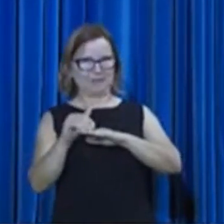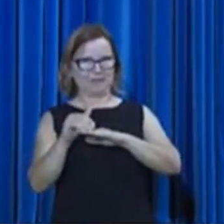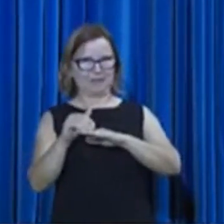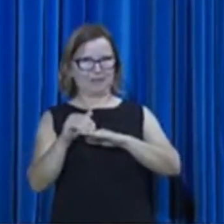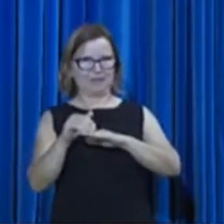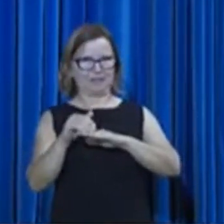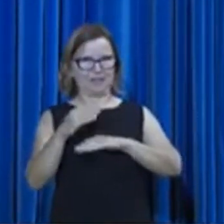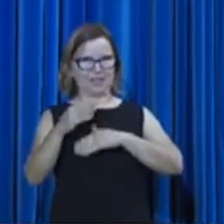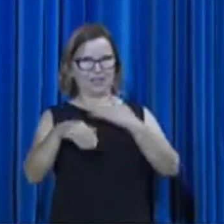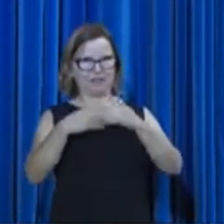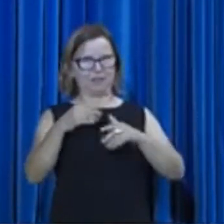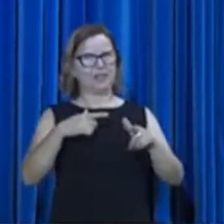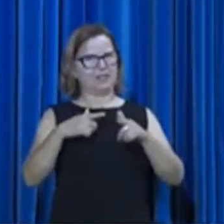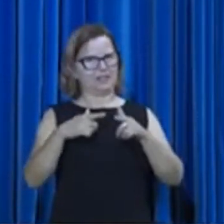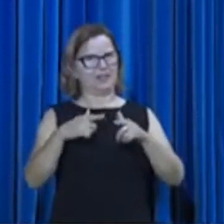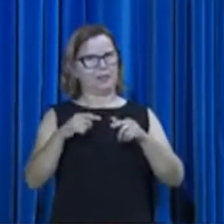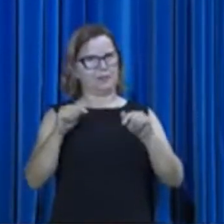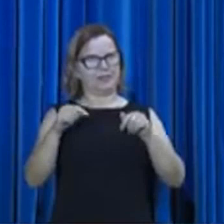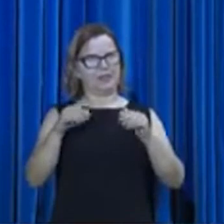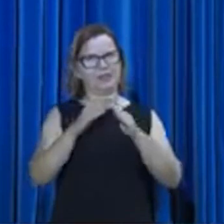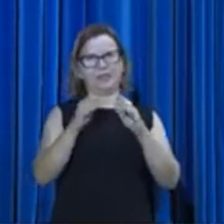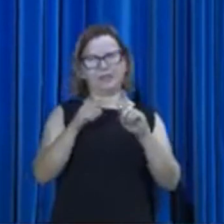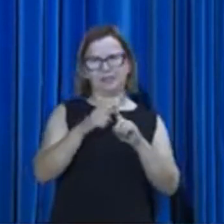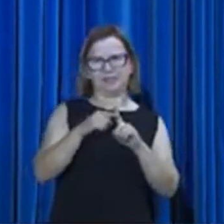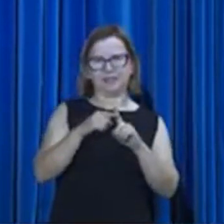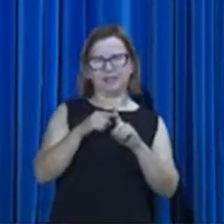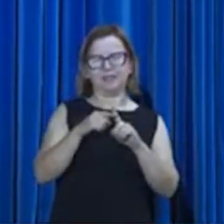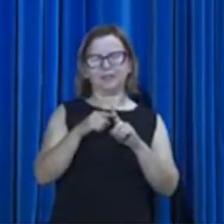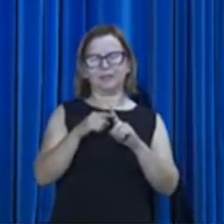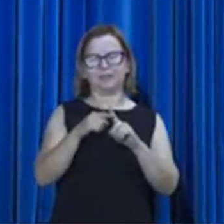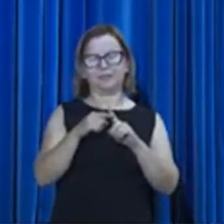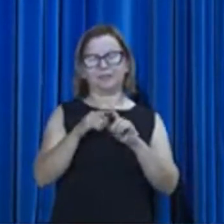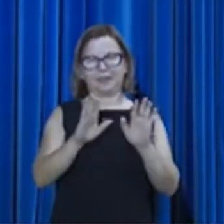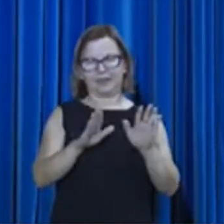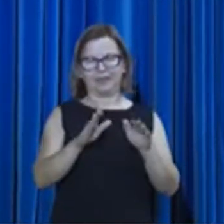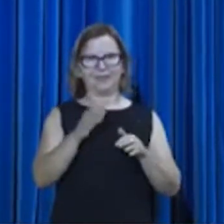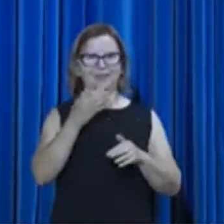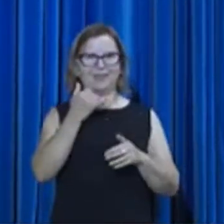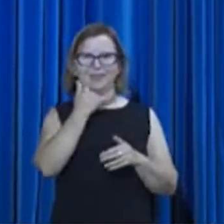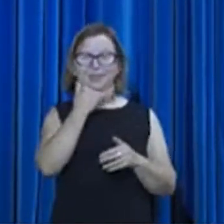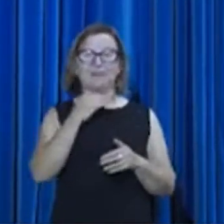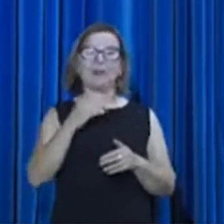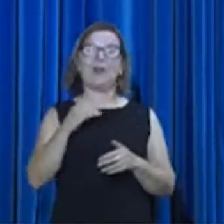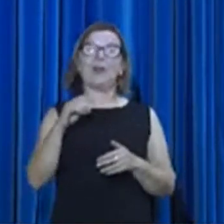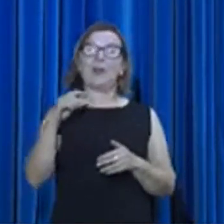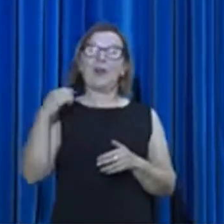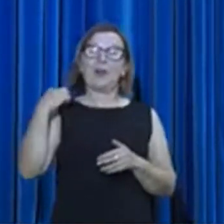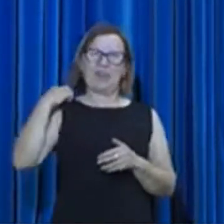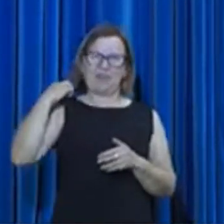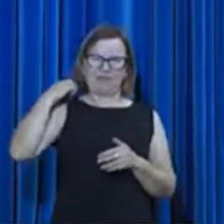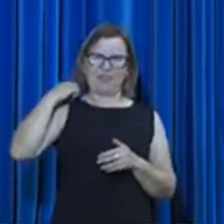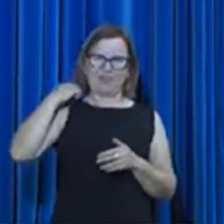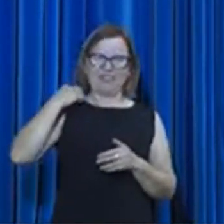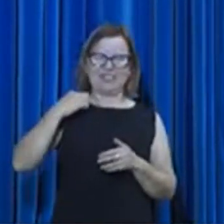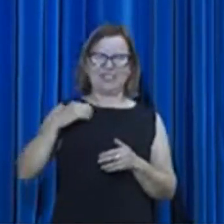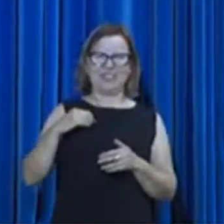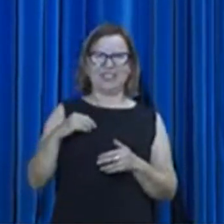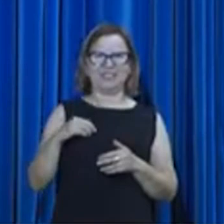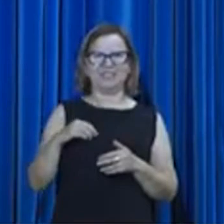alguma coisa na igreja, mas ele se vê, ou melhor, um voluntário, ele se vê como voluntário, não como